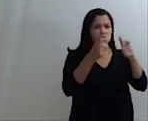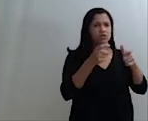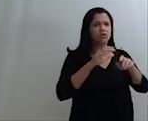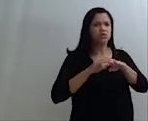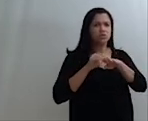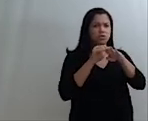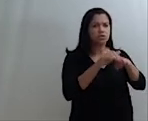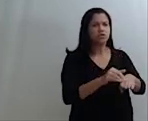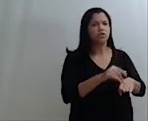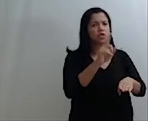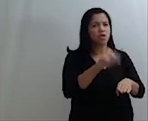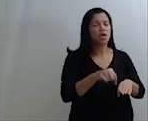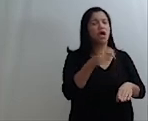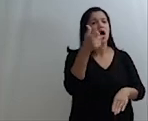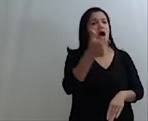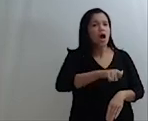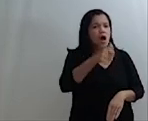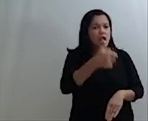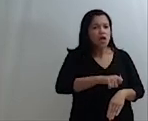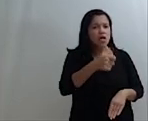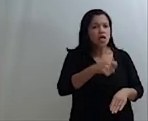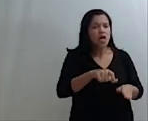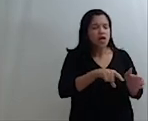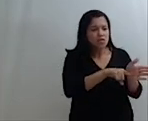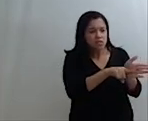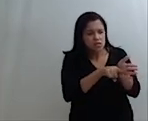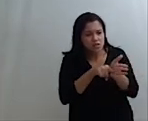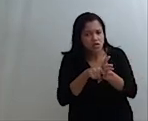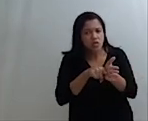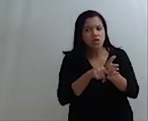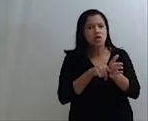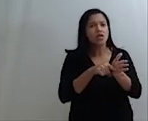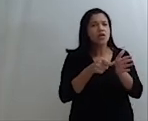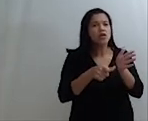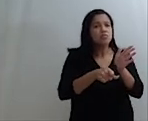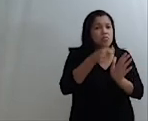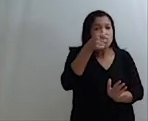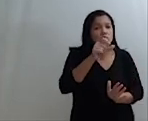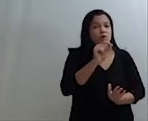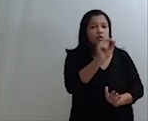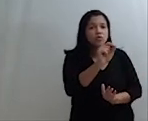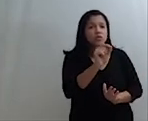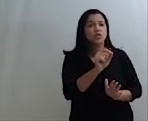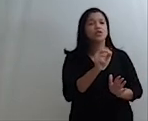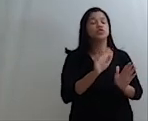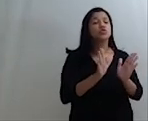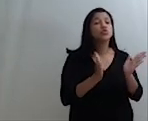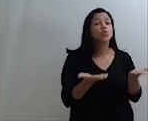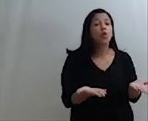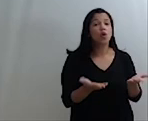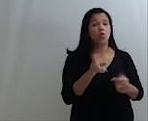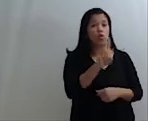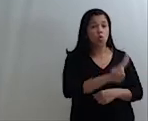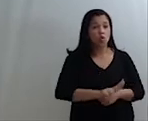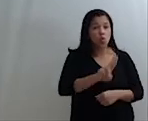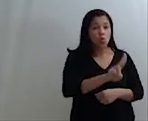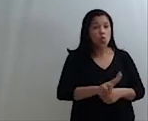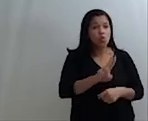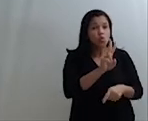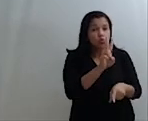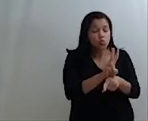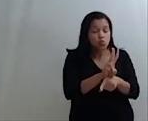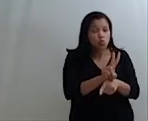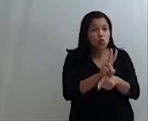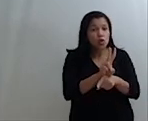a análise em um primeiro momento das medidas cautelares a partir do periculum